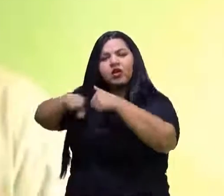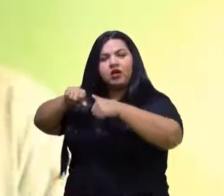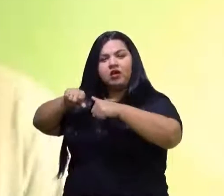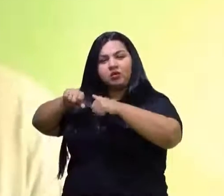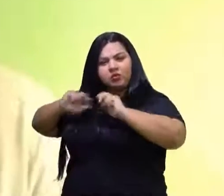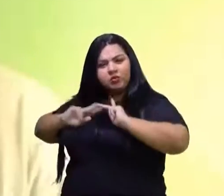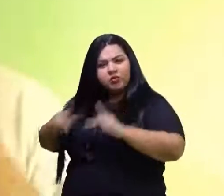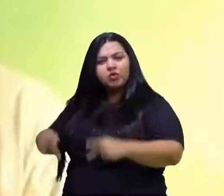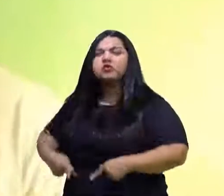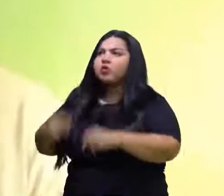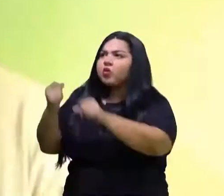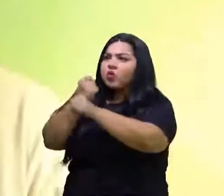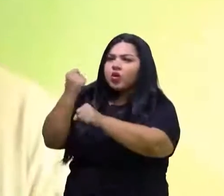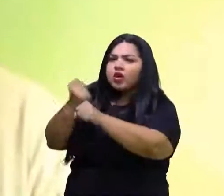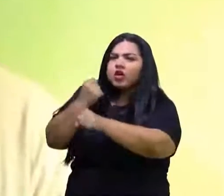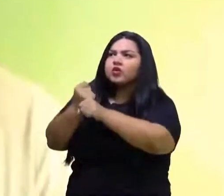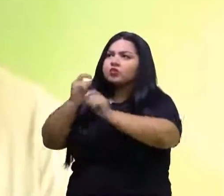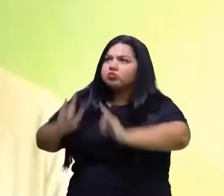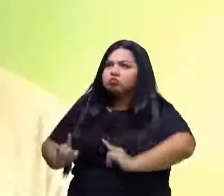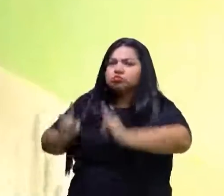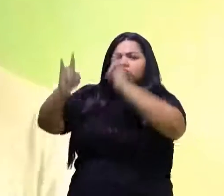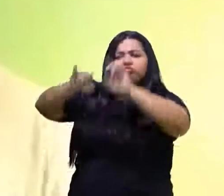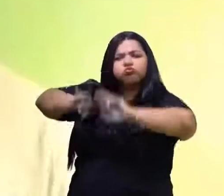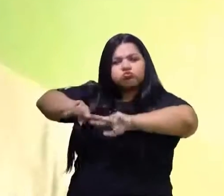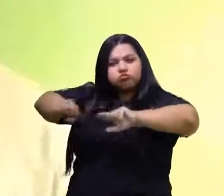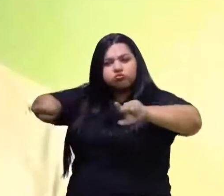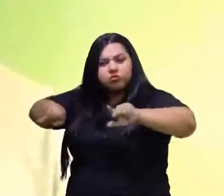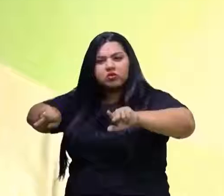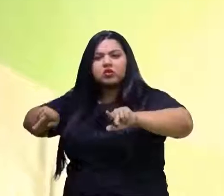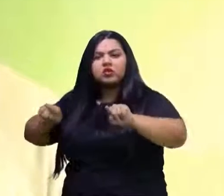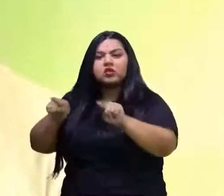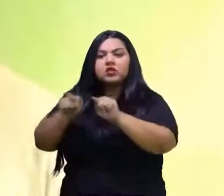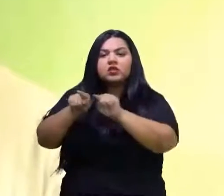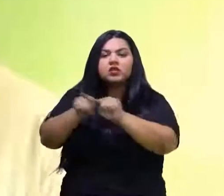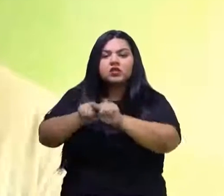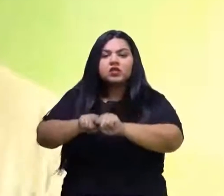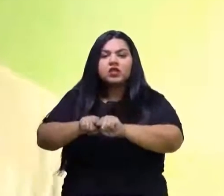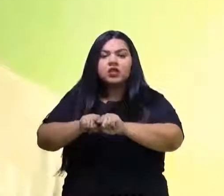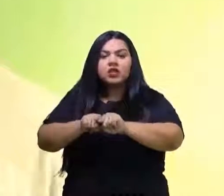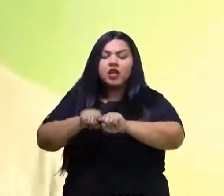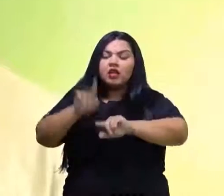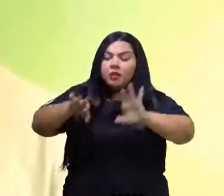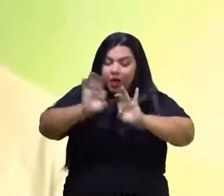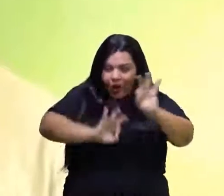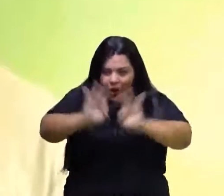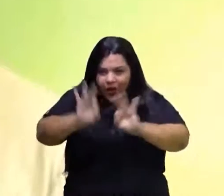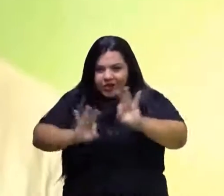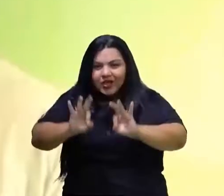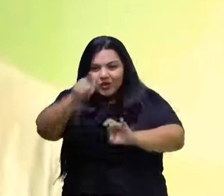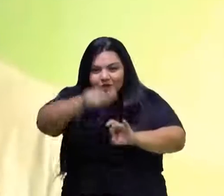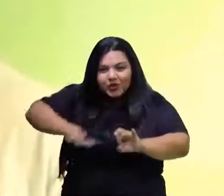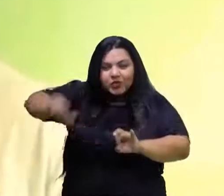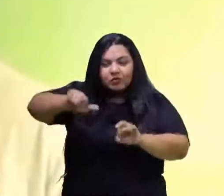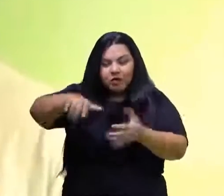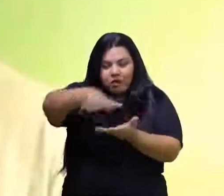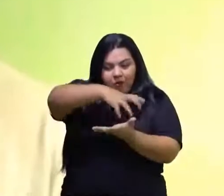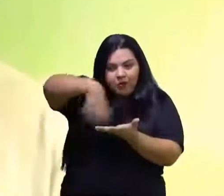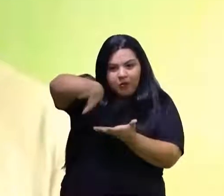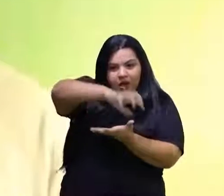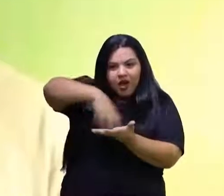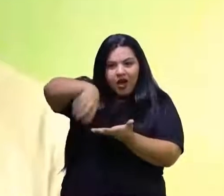as construções, os prédios, etc. Também existe uma paisagem que ela foi reorganizada pelo homem. As áreas de praça, por